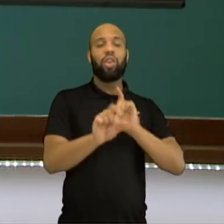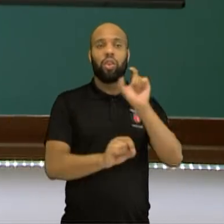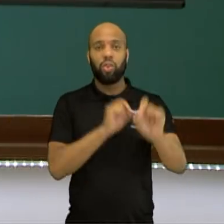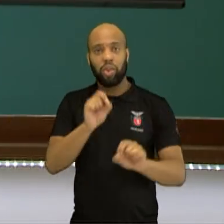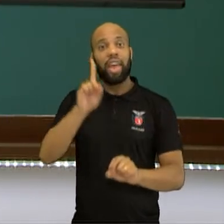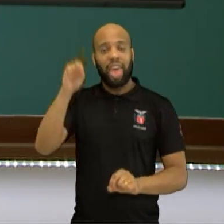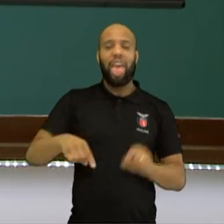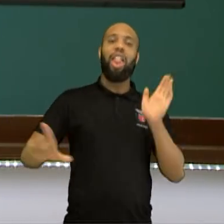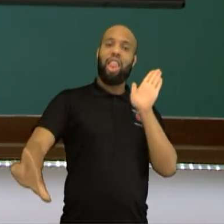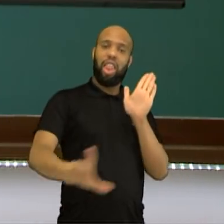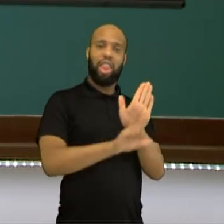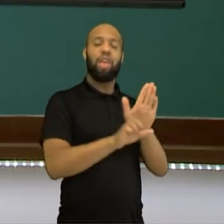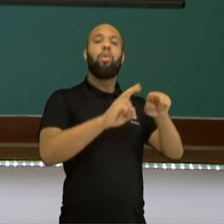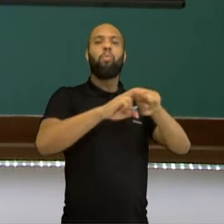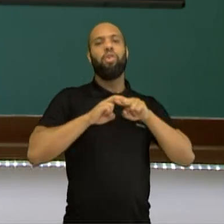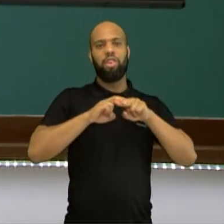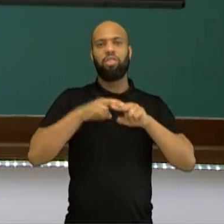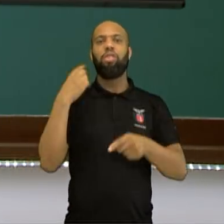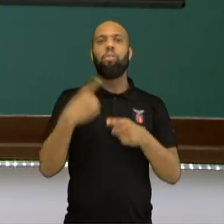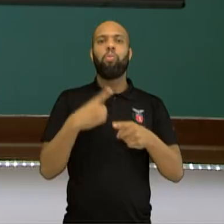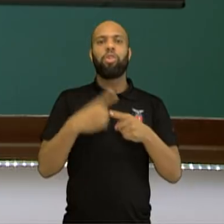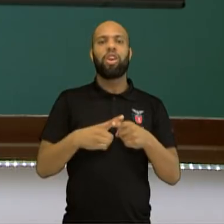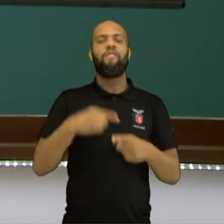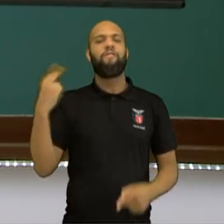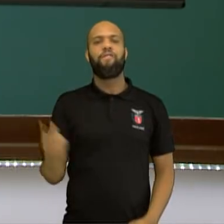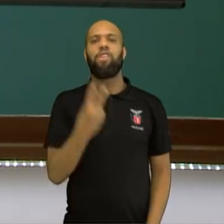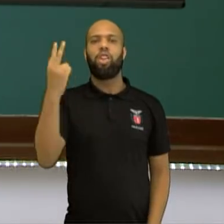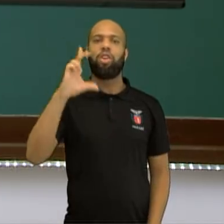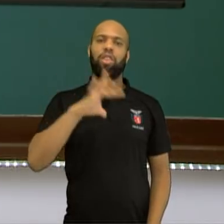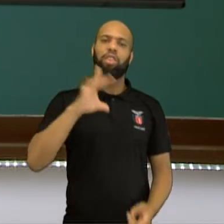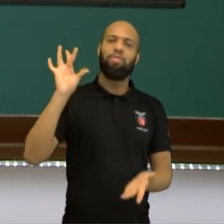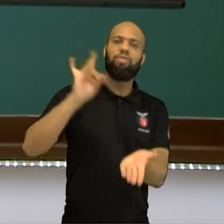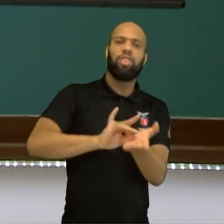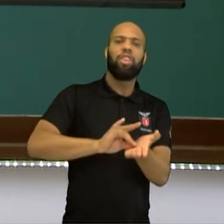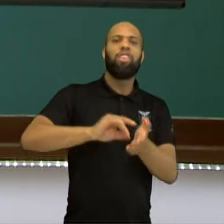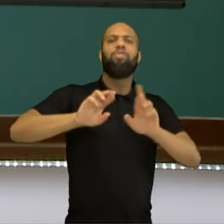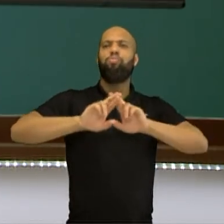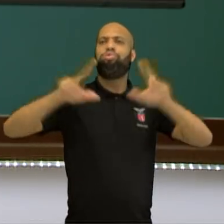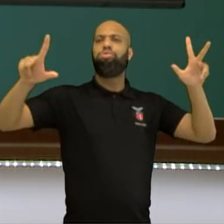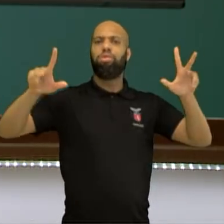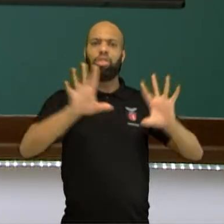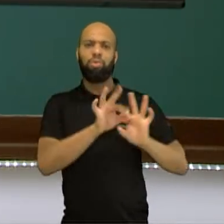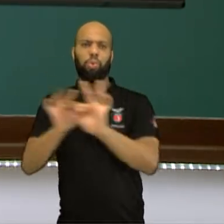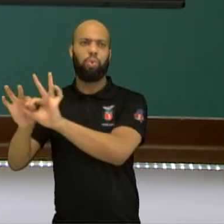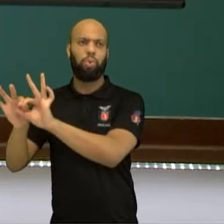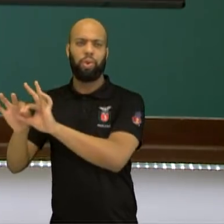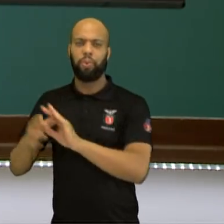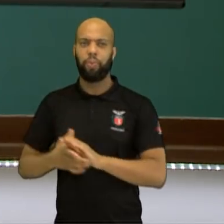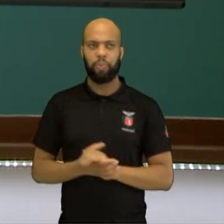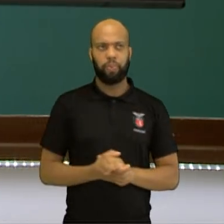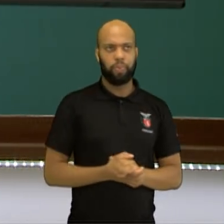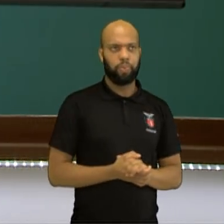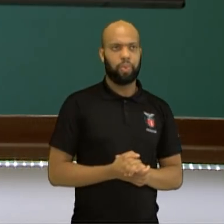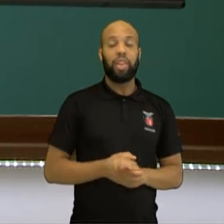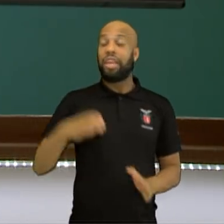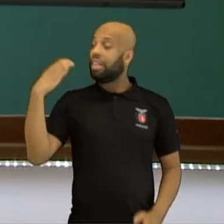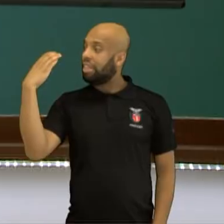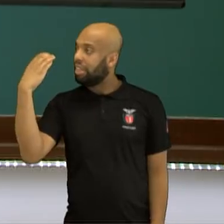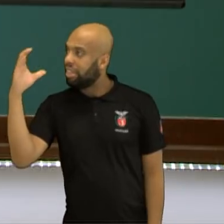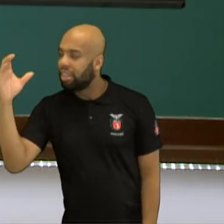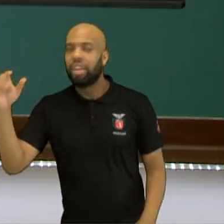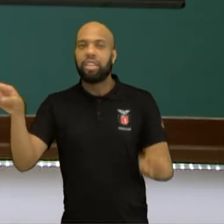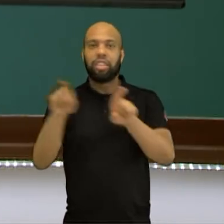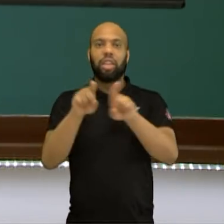é chamada de lei justamente porque é válida para diferentes corpos, diferentes contextos. A ciência